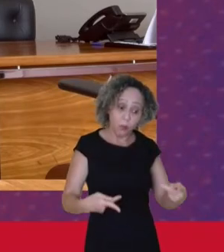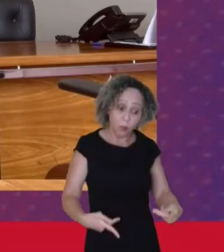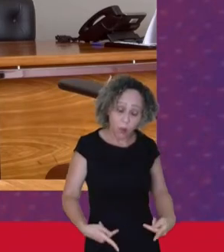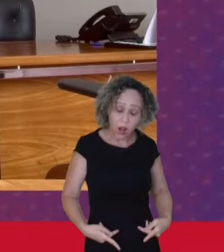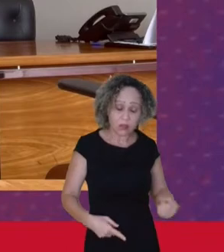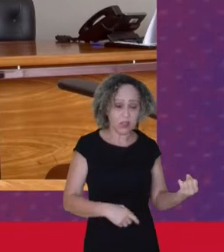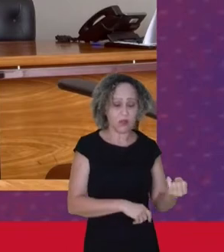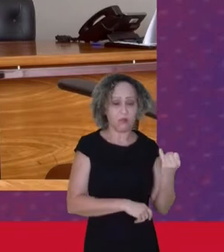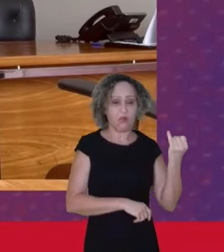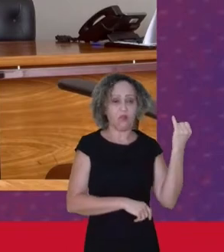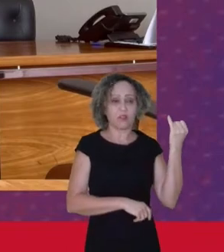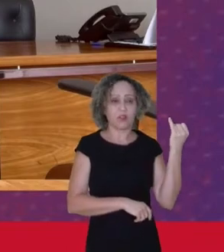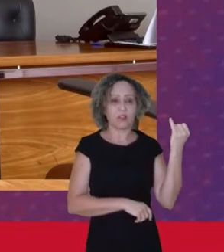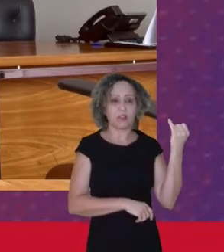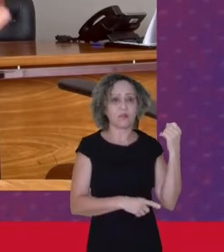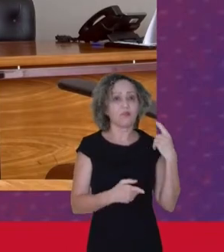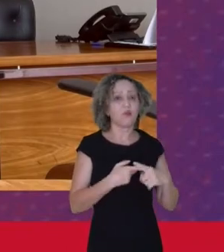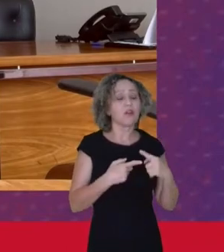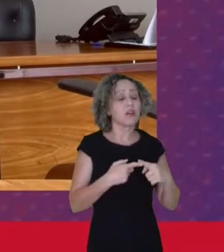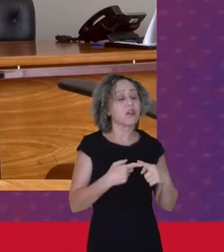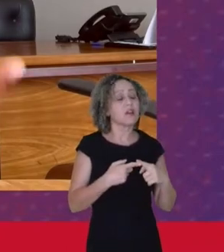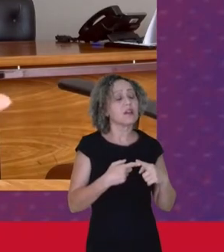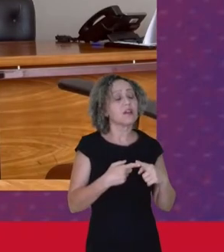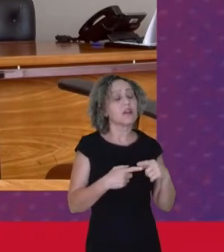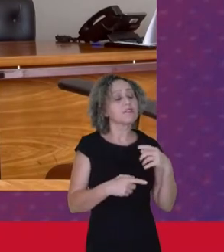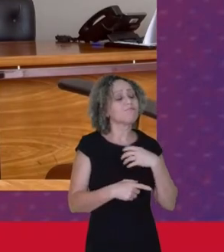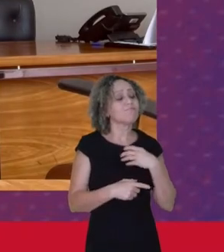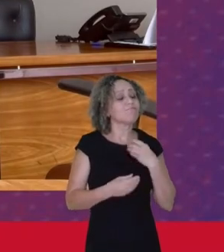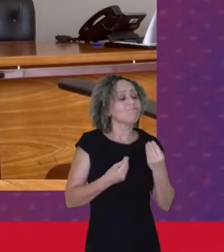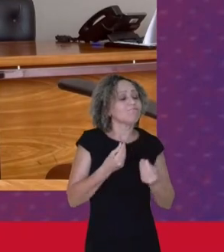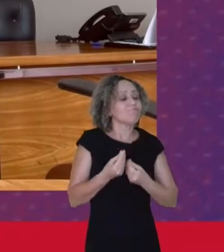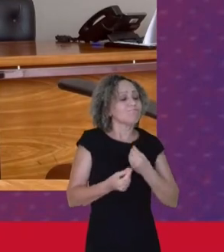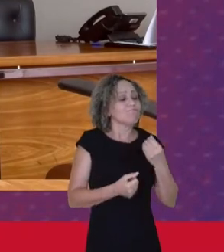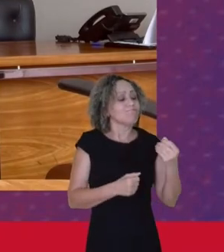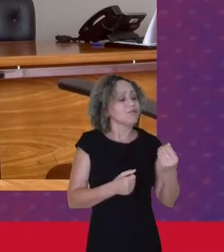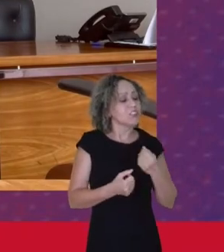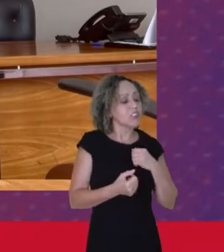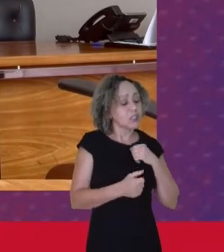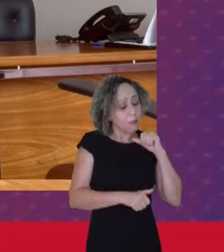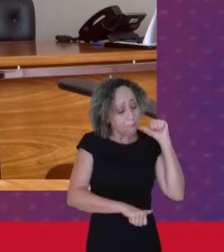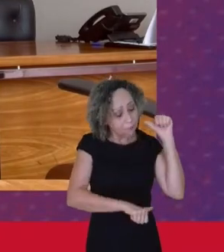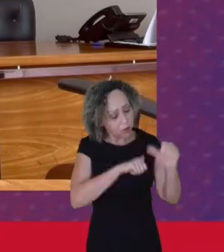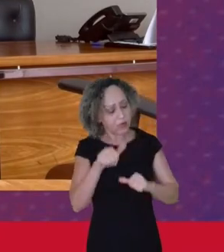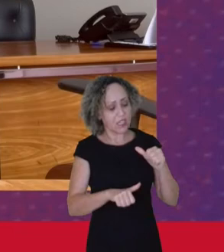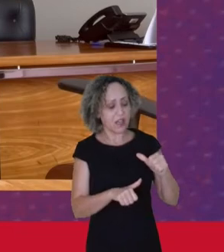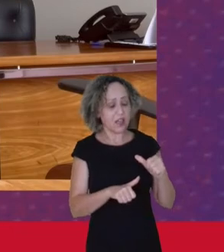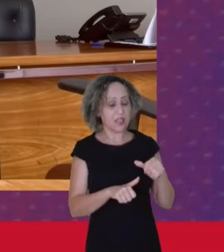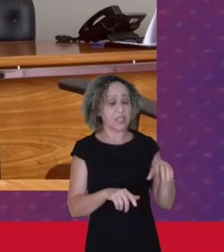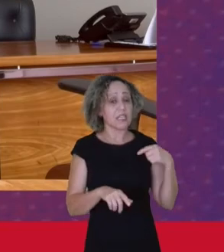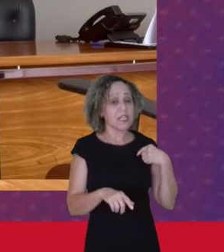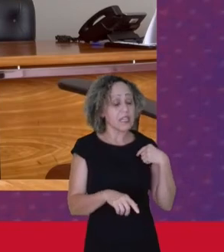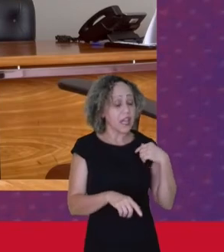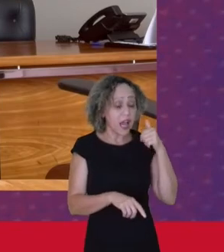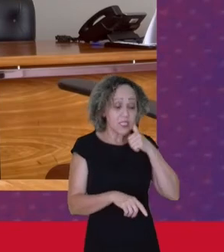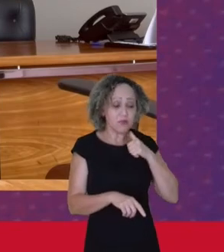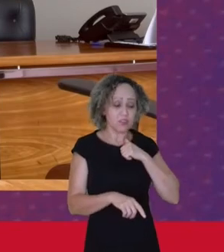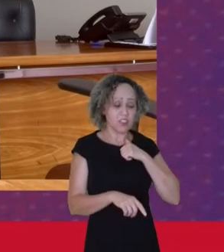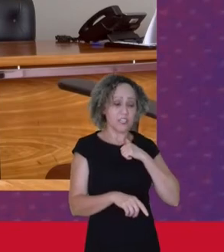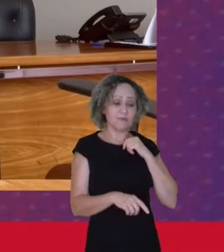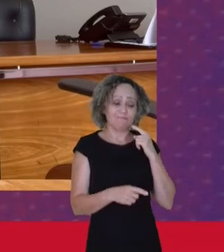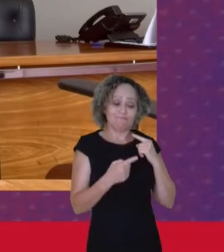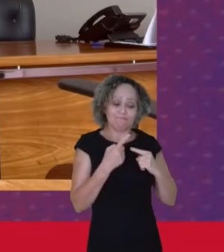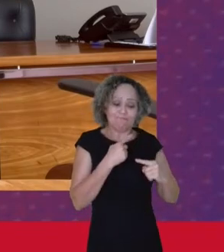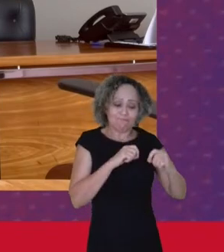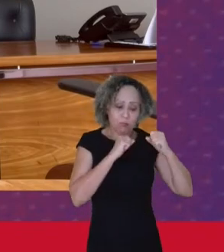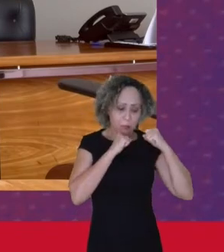importante, porque era uma forma de mudar essa realidade e poder empoderar nós, mulheres, para que essas violações